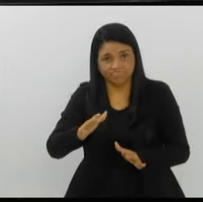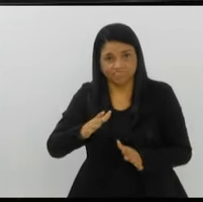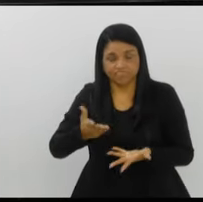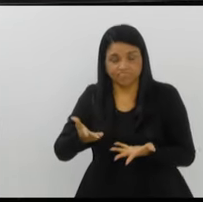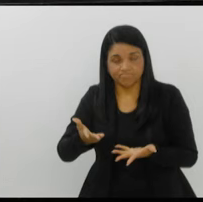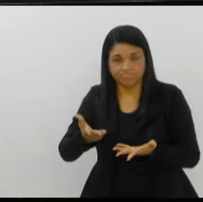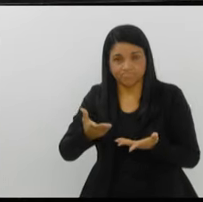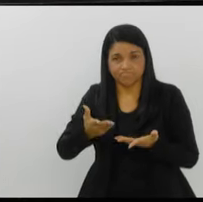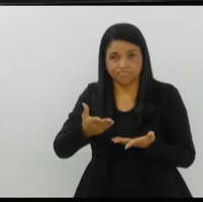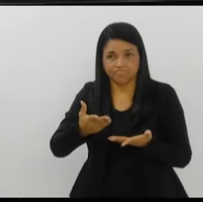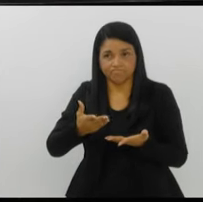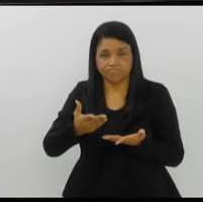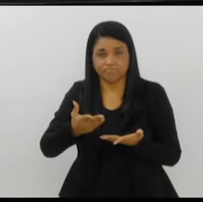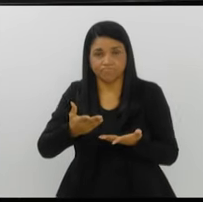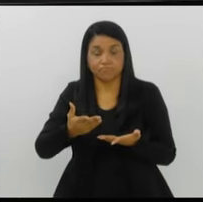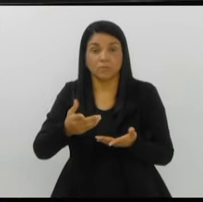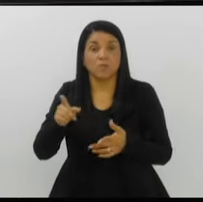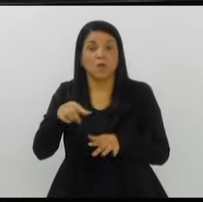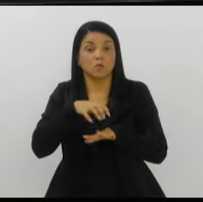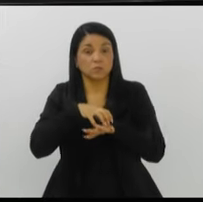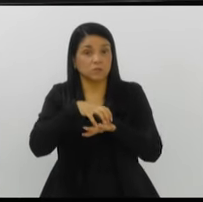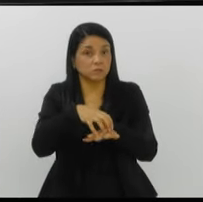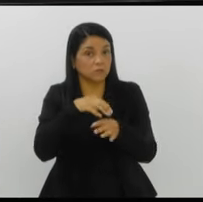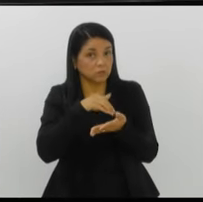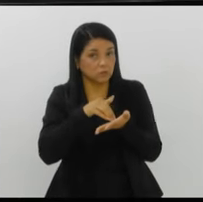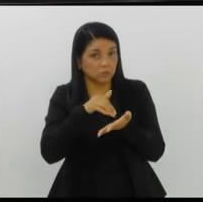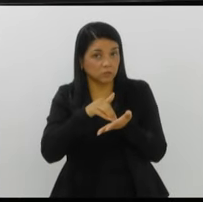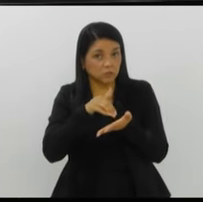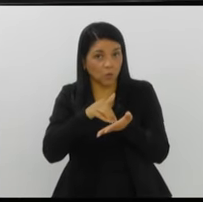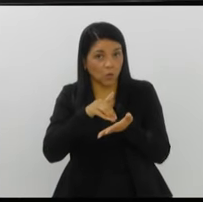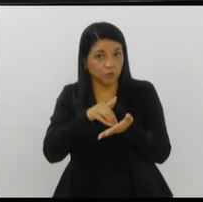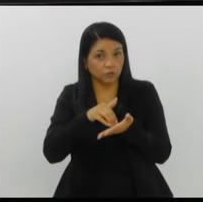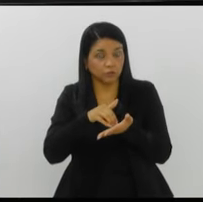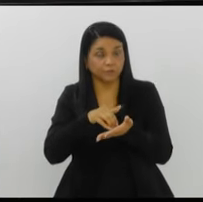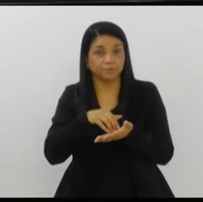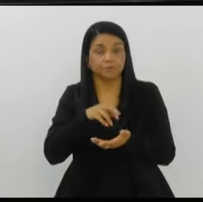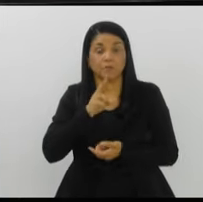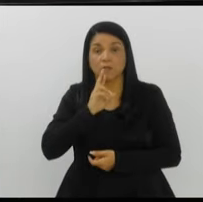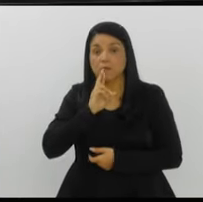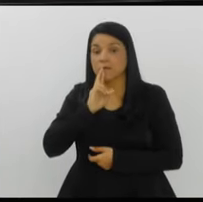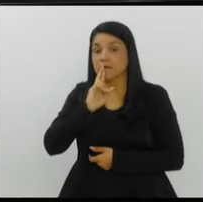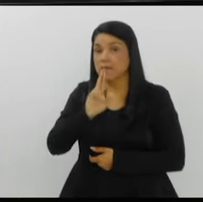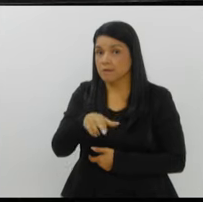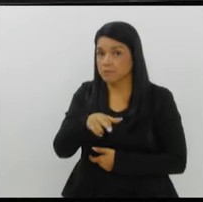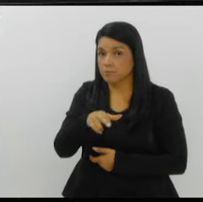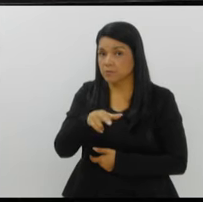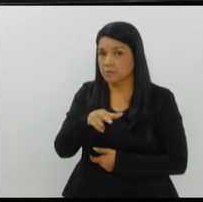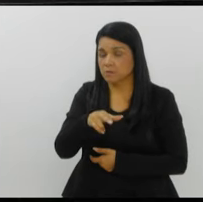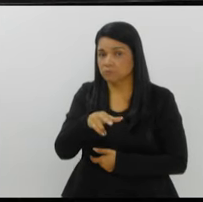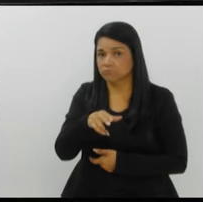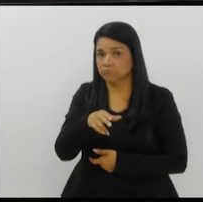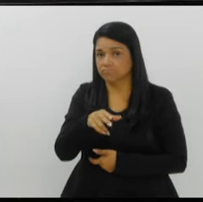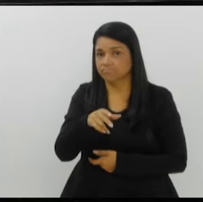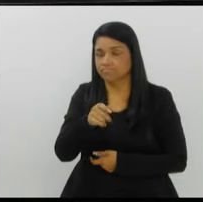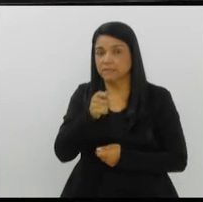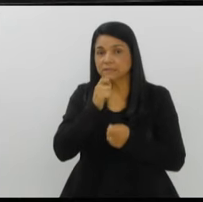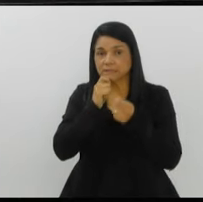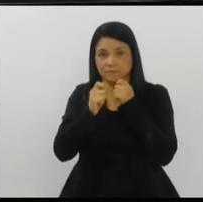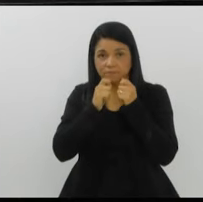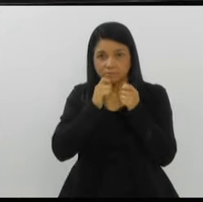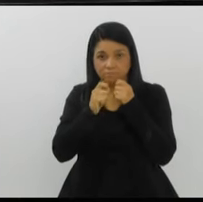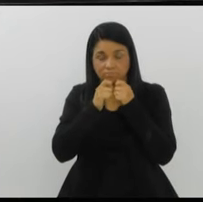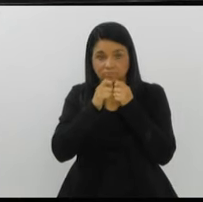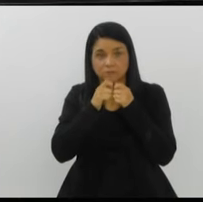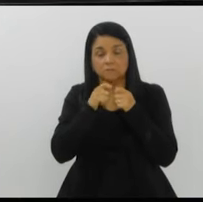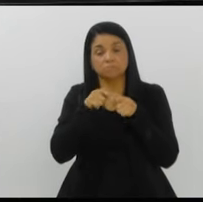de Transporte, através do seu secretário, responde nos jornais que ele está